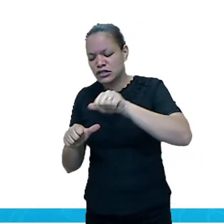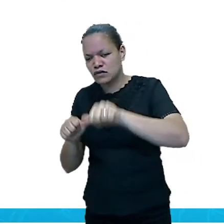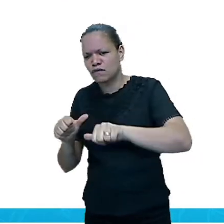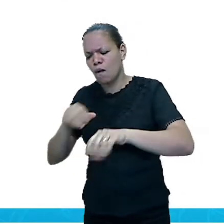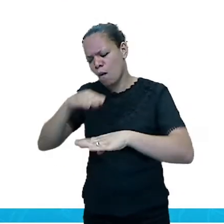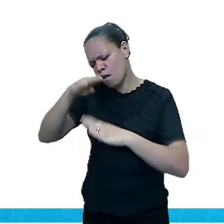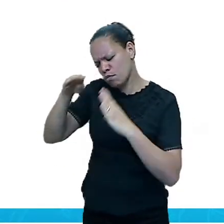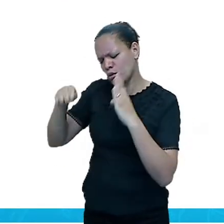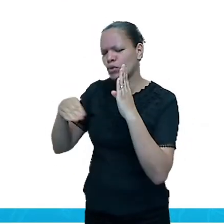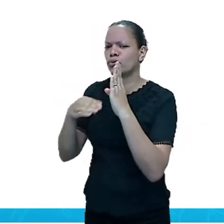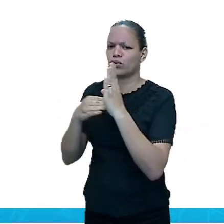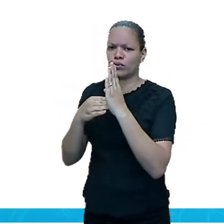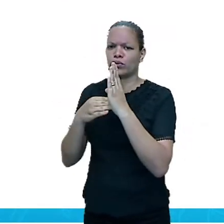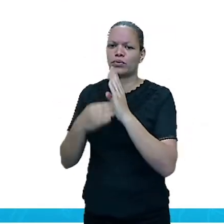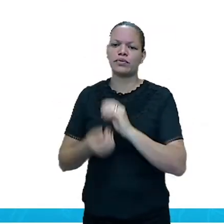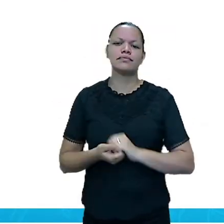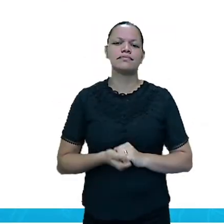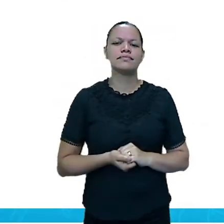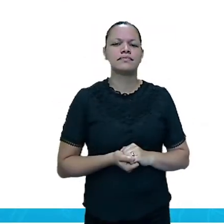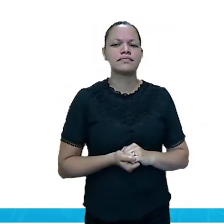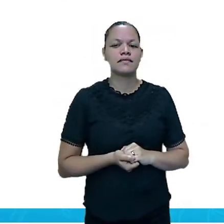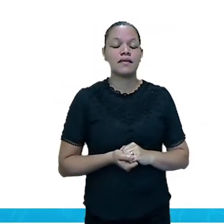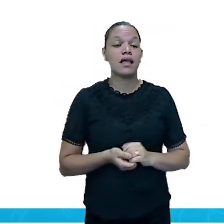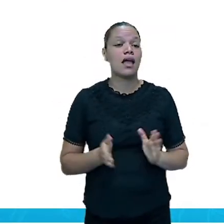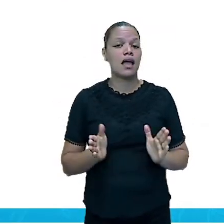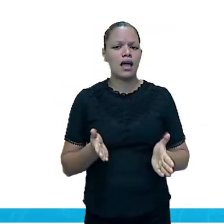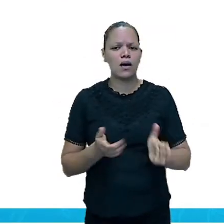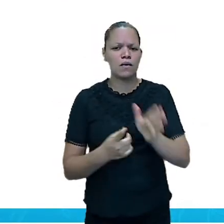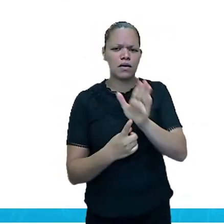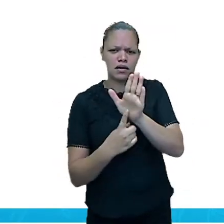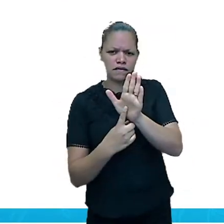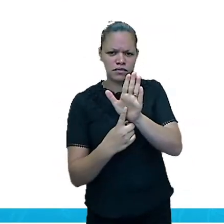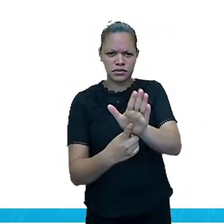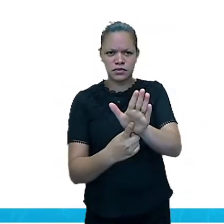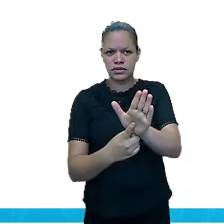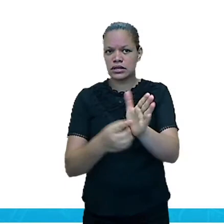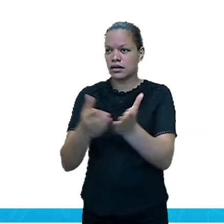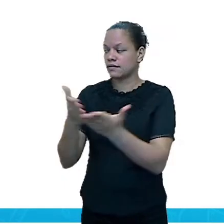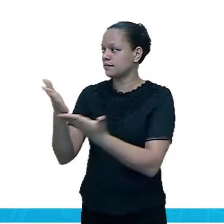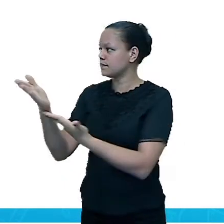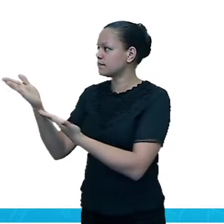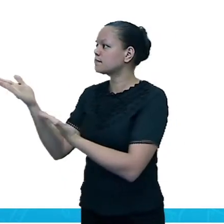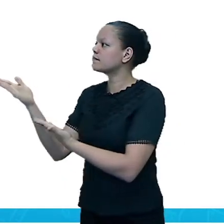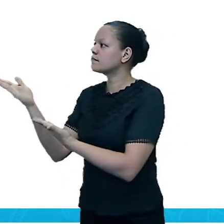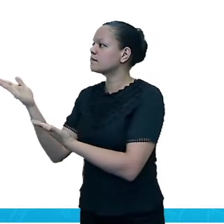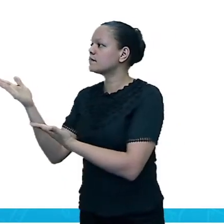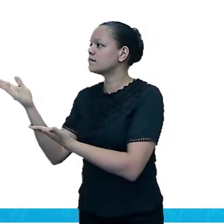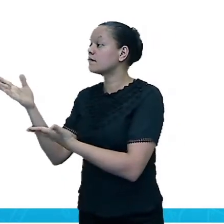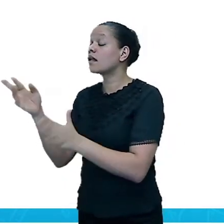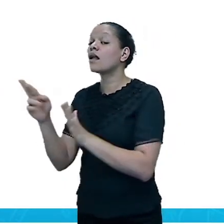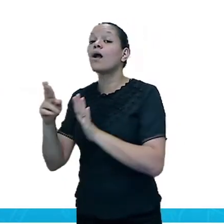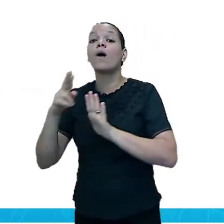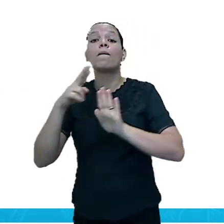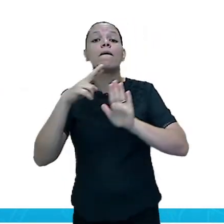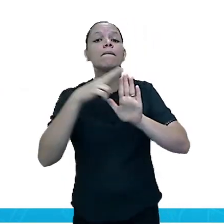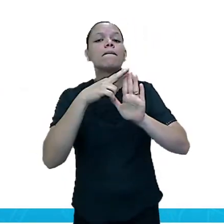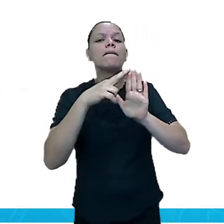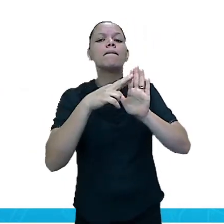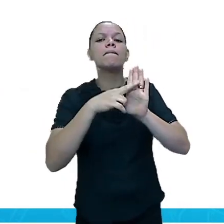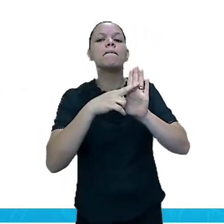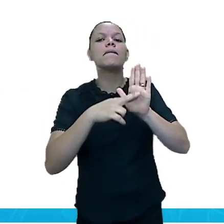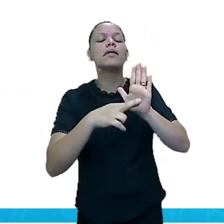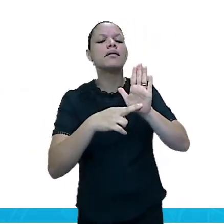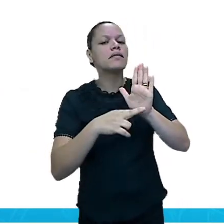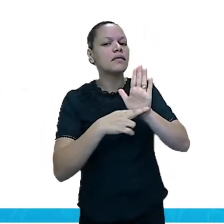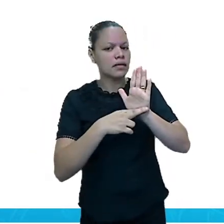de 1 até 10. Então, com a regra que nós temos, então, repetidamente, podemos repetir o I até